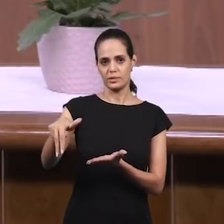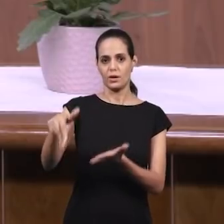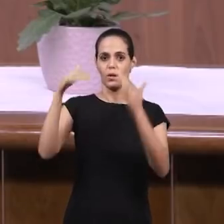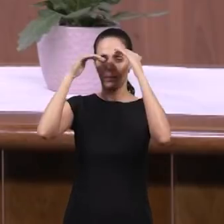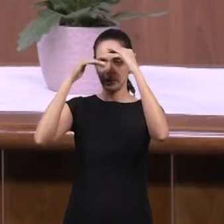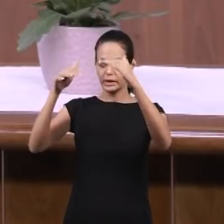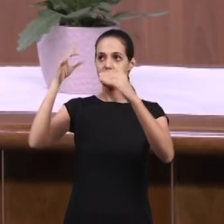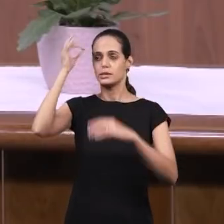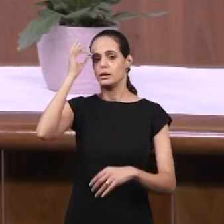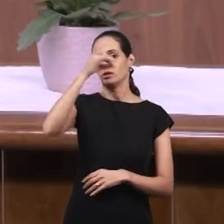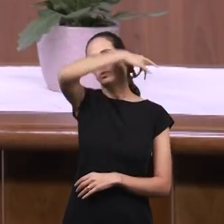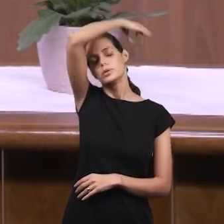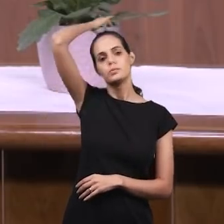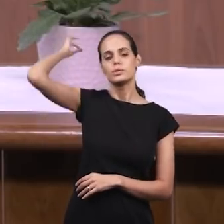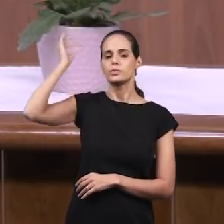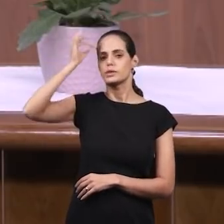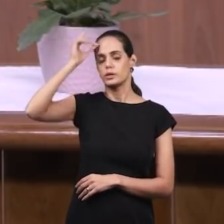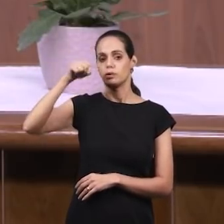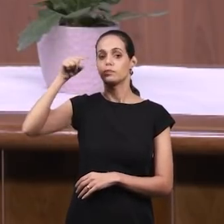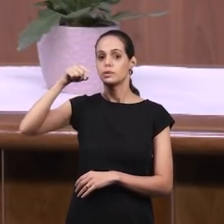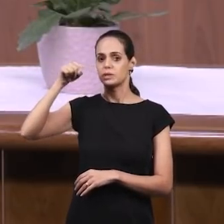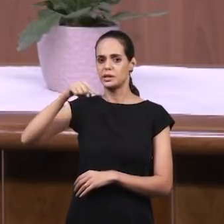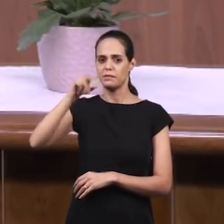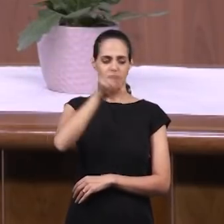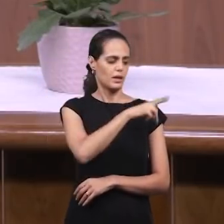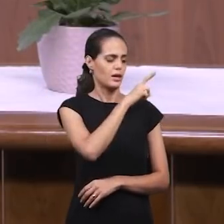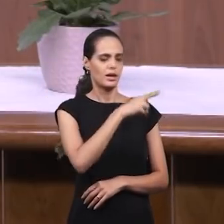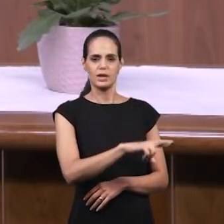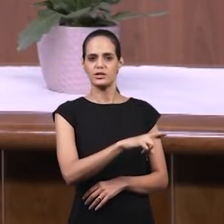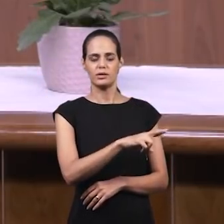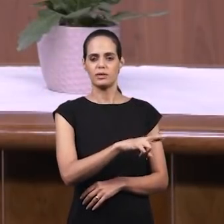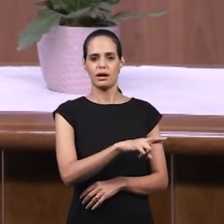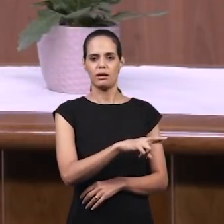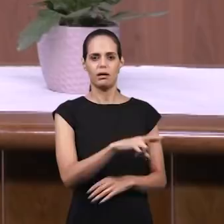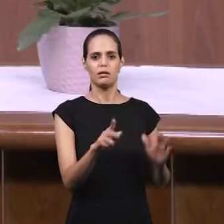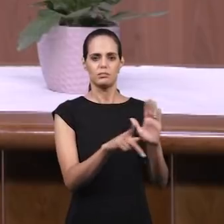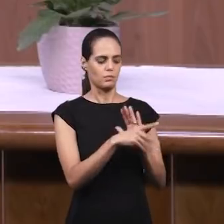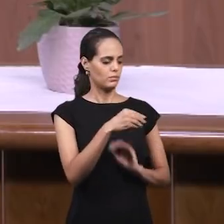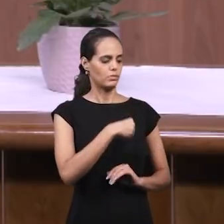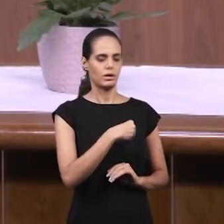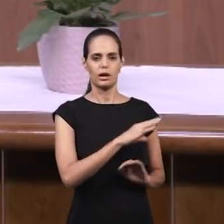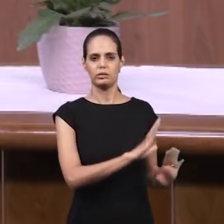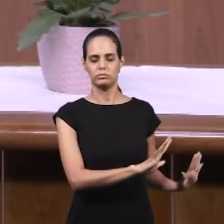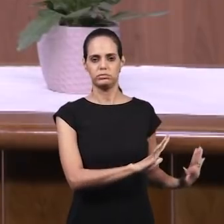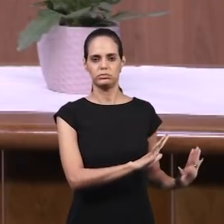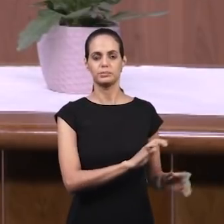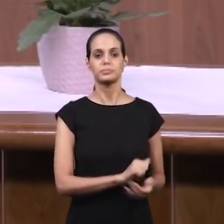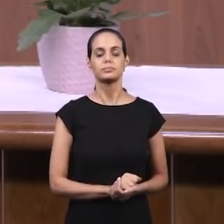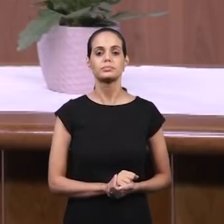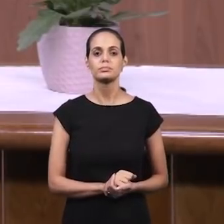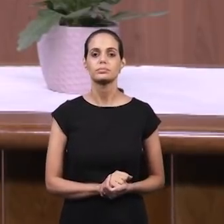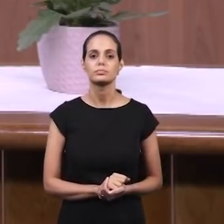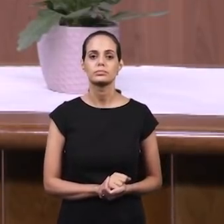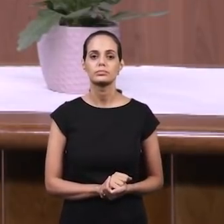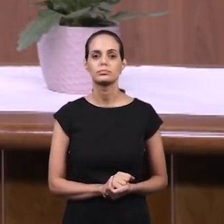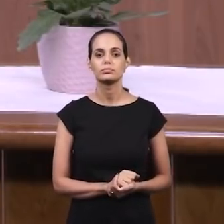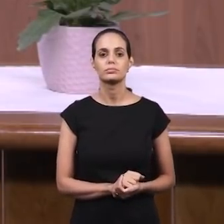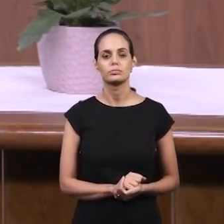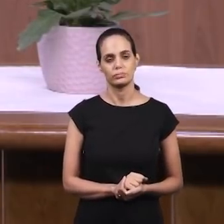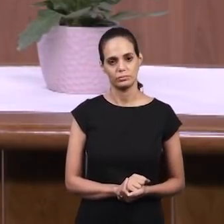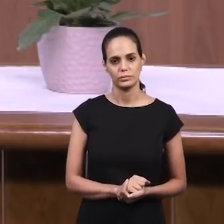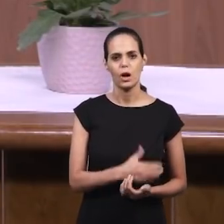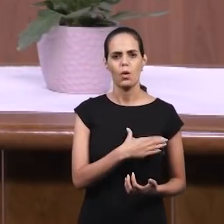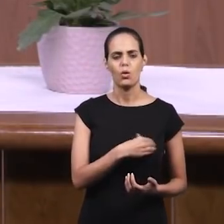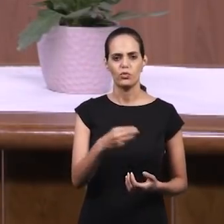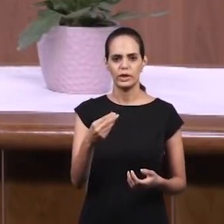as concupiscências da carne. Você pega lá na parábola do filho pródigo. Por que ele foi comer comida de porco? Porque